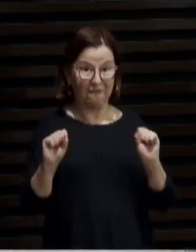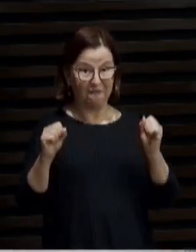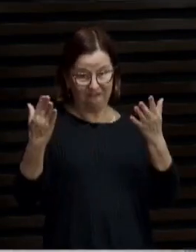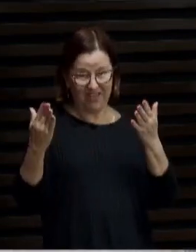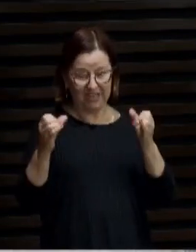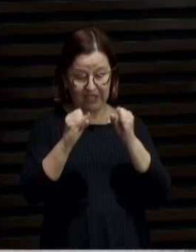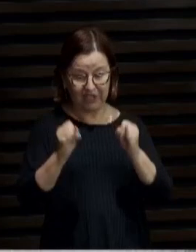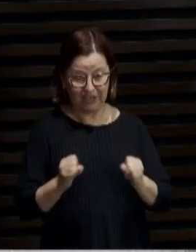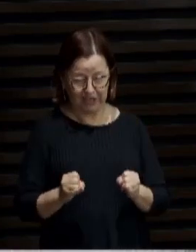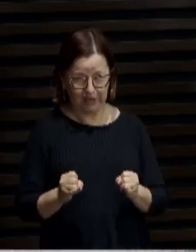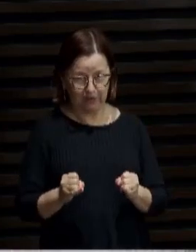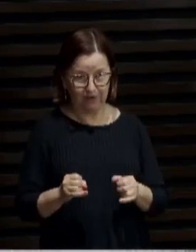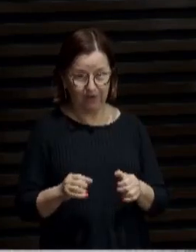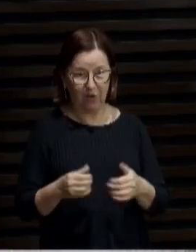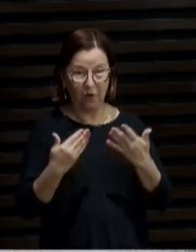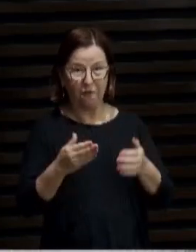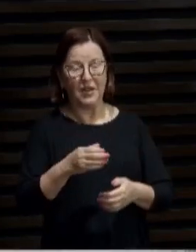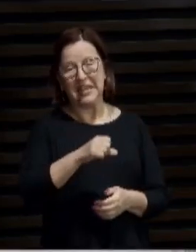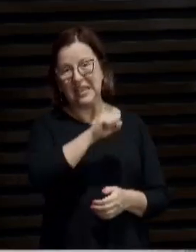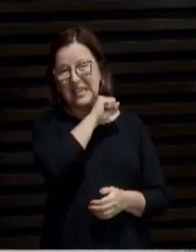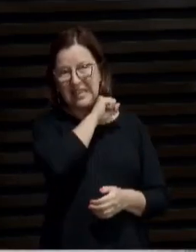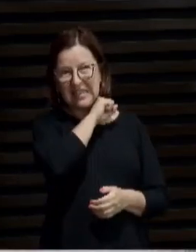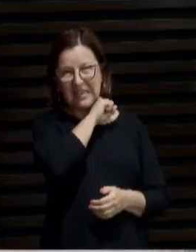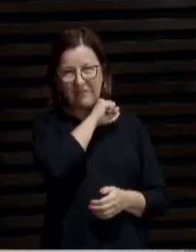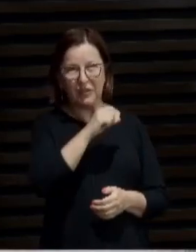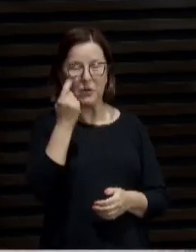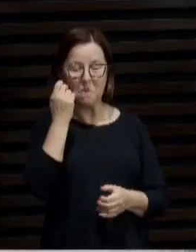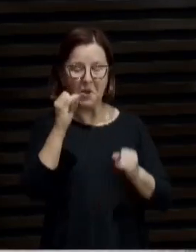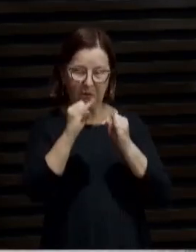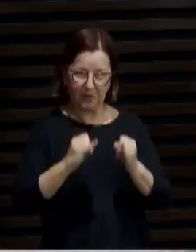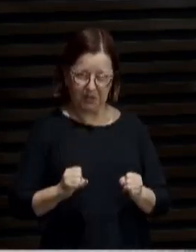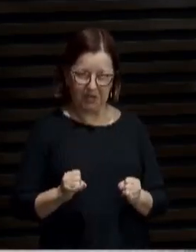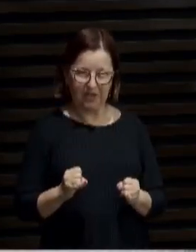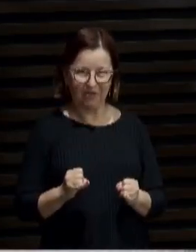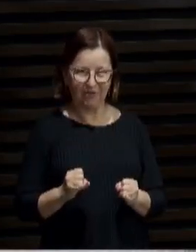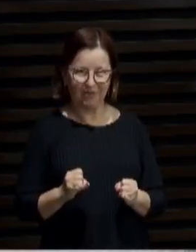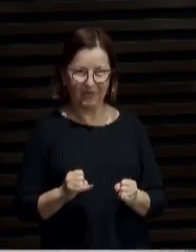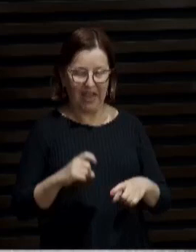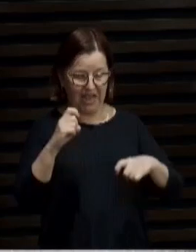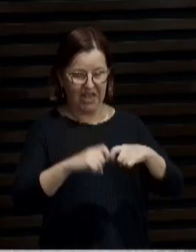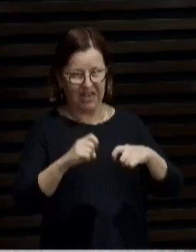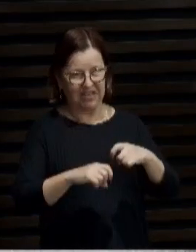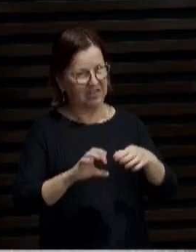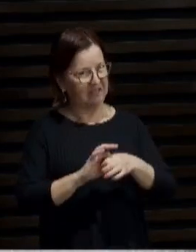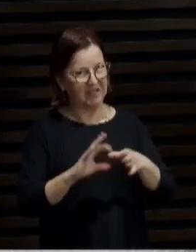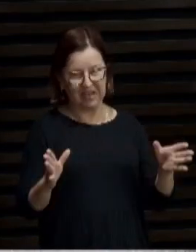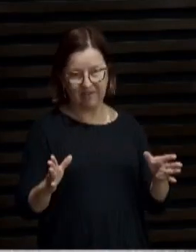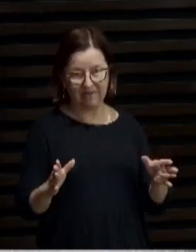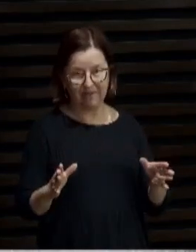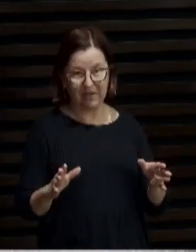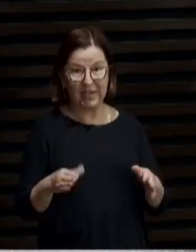ídolos, praticar a imoralidade sexual. E então esses homens, eles irão sofrer as consequências desse